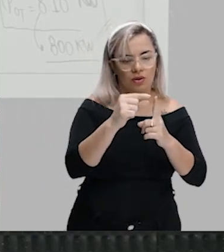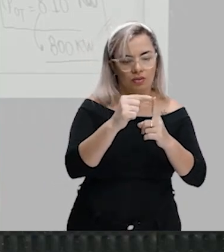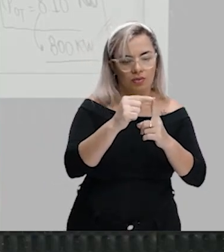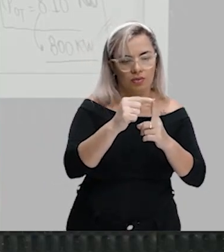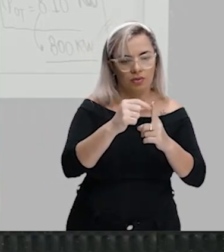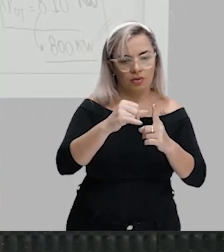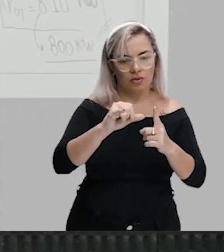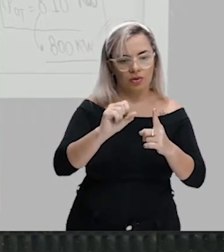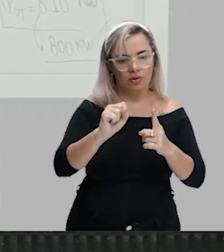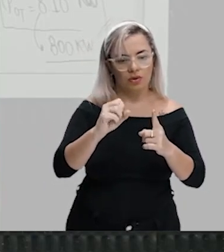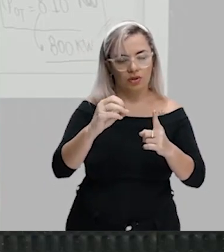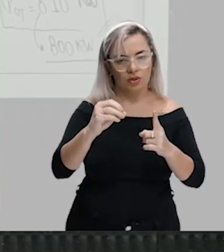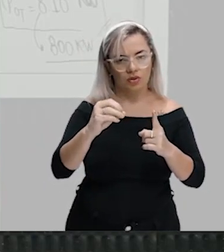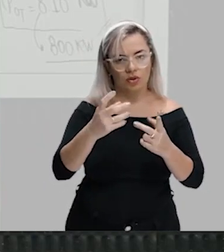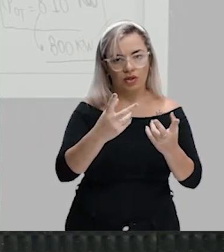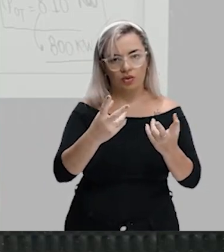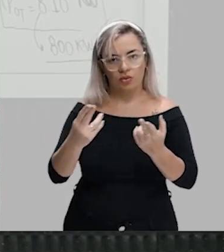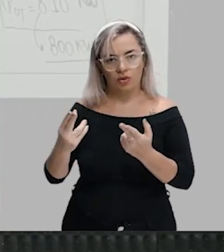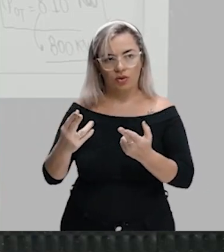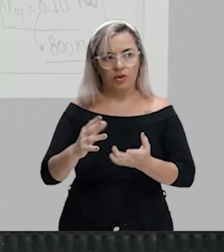igual. Ok? Então,